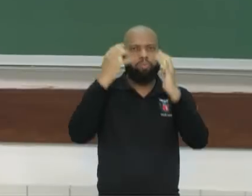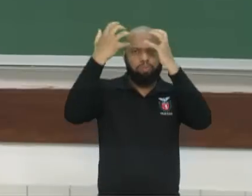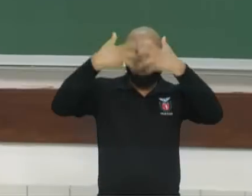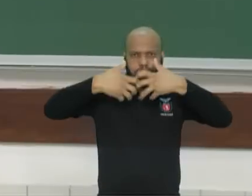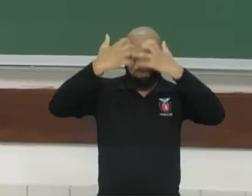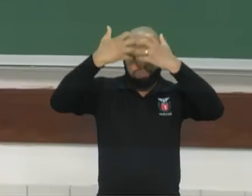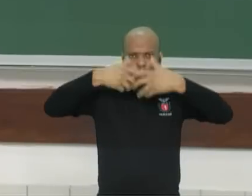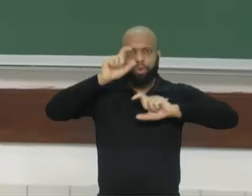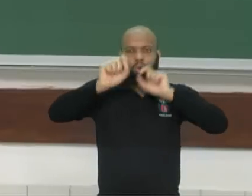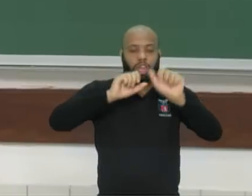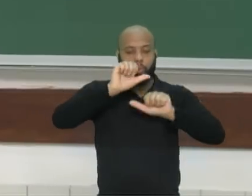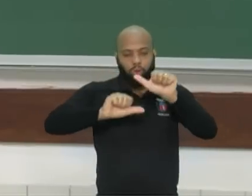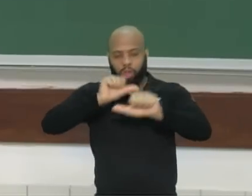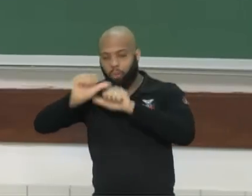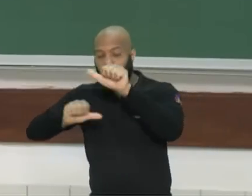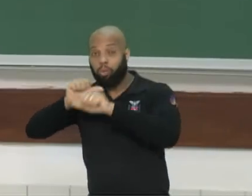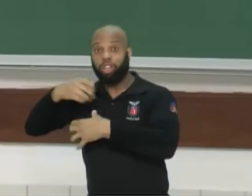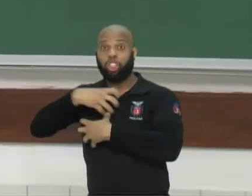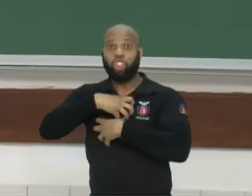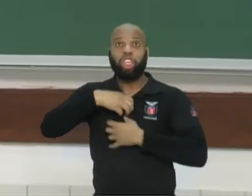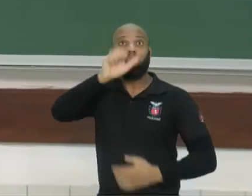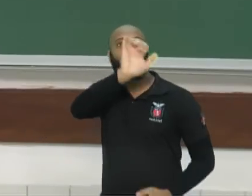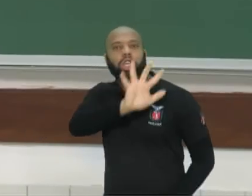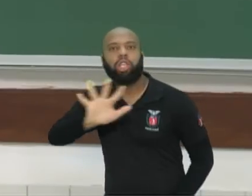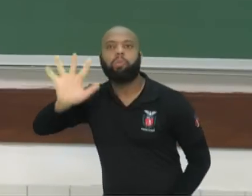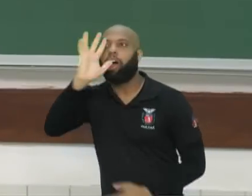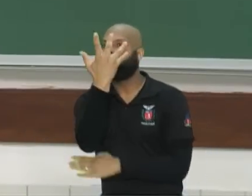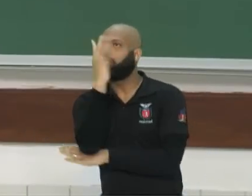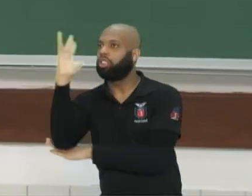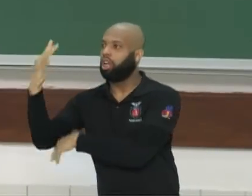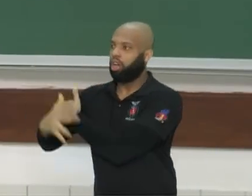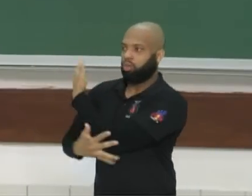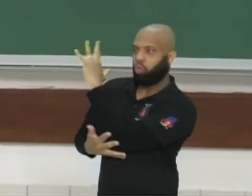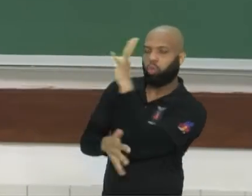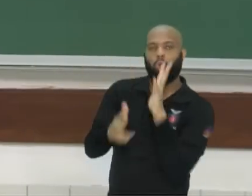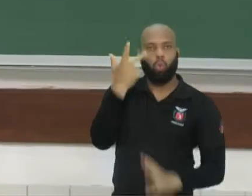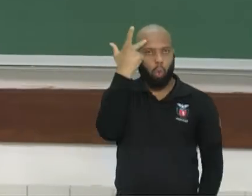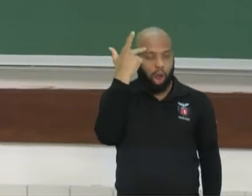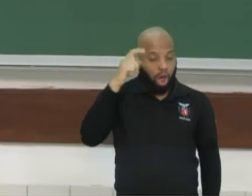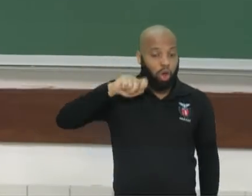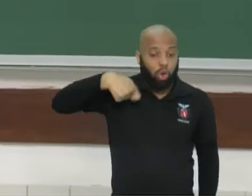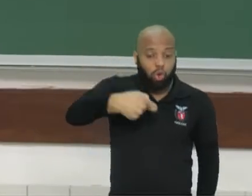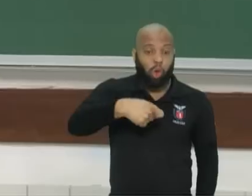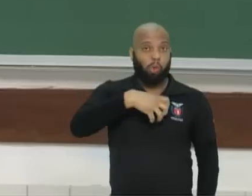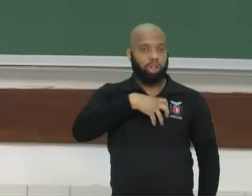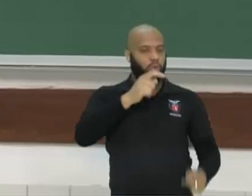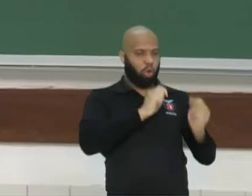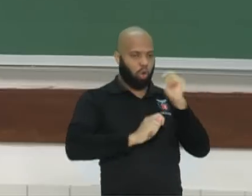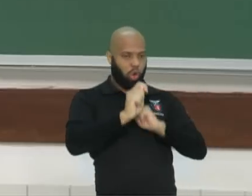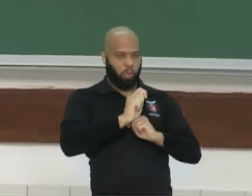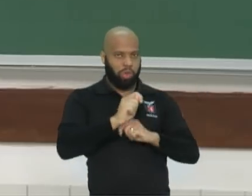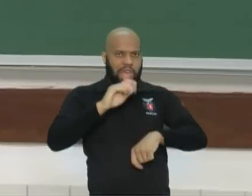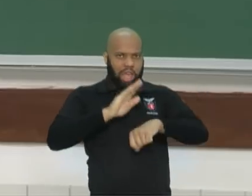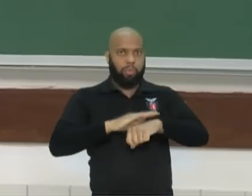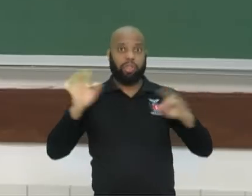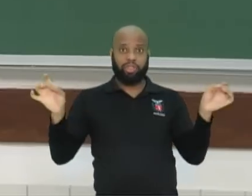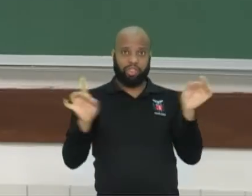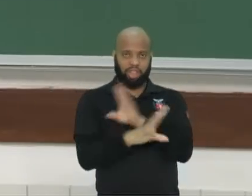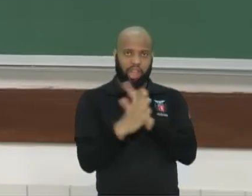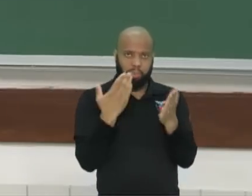sobre as mudanças no meio natural a partir das atividades econômicas. Então, claro que depois que terminar a nossa aula aqui, vocês